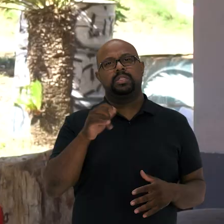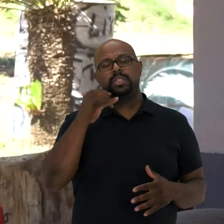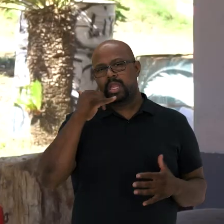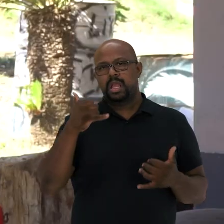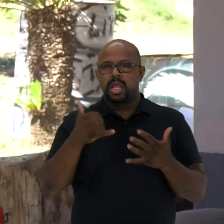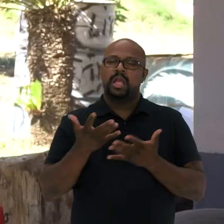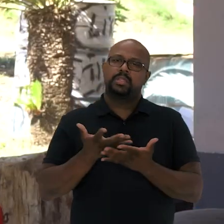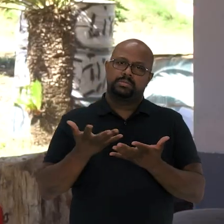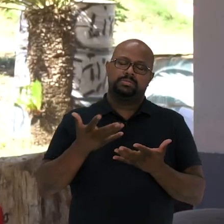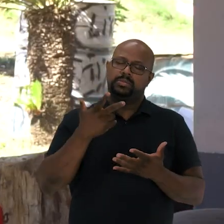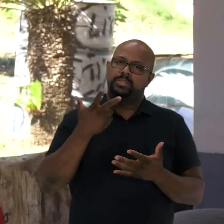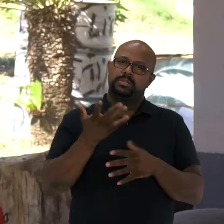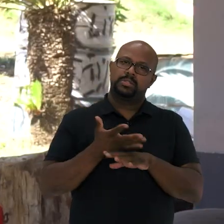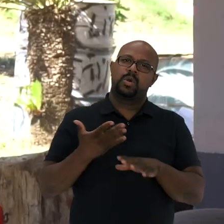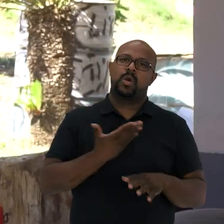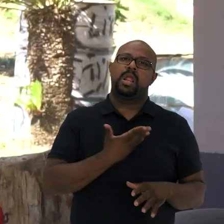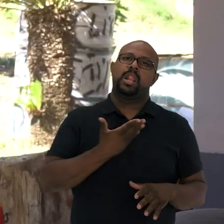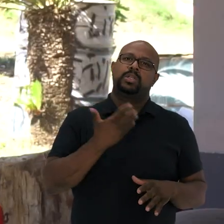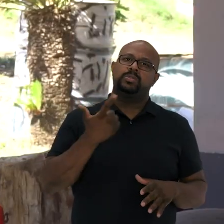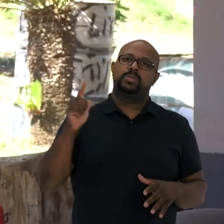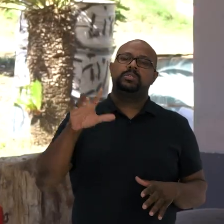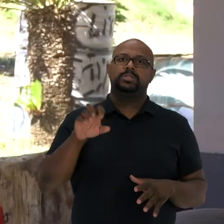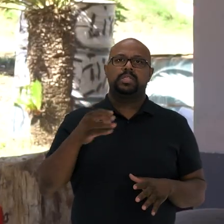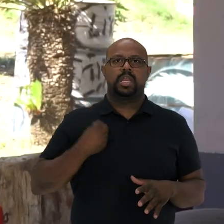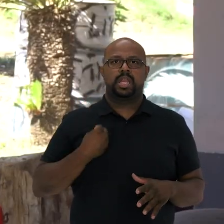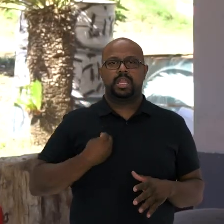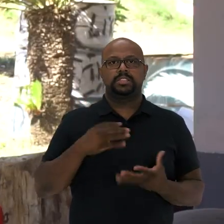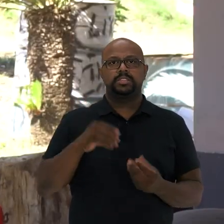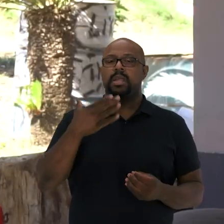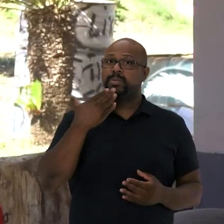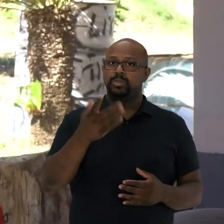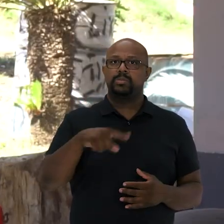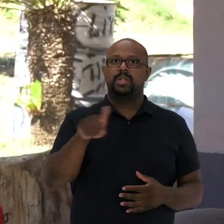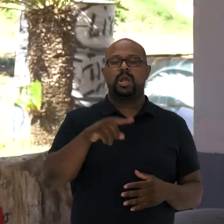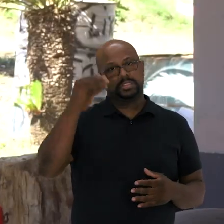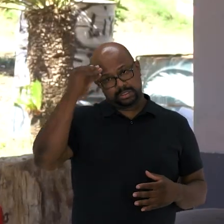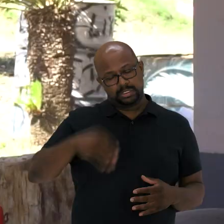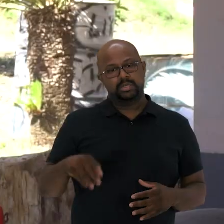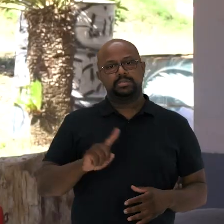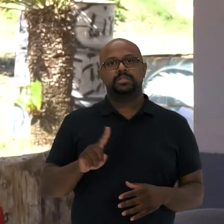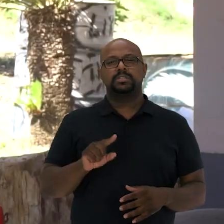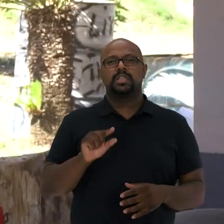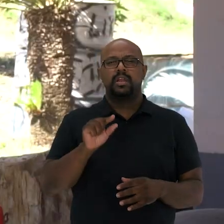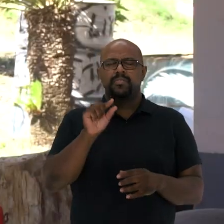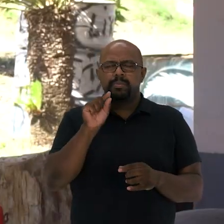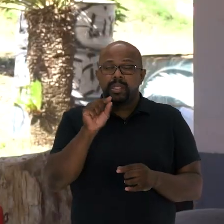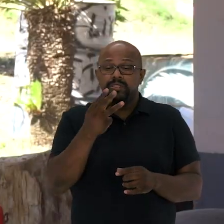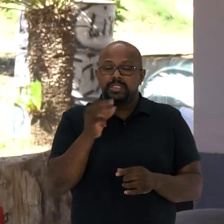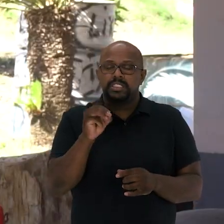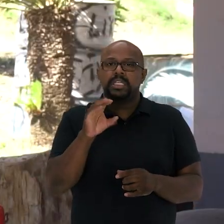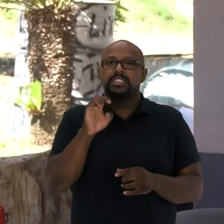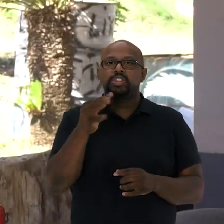era, se dizia, colegas de outras existências, pediu para nós não desistir, que estava a menos de